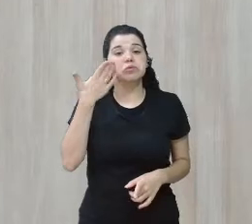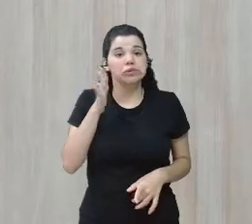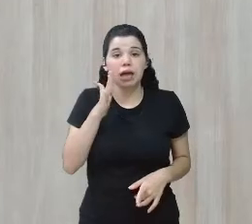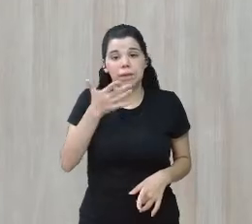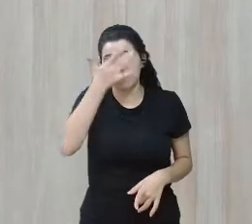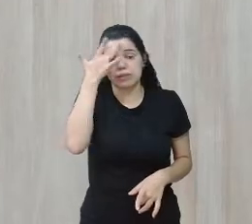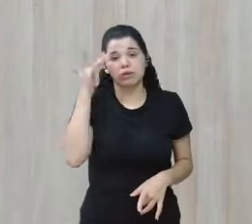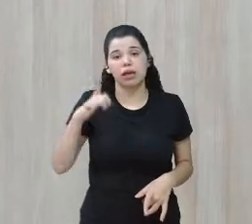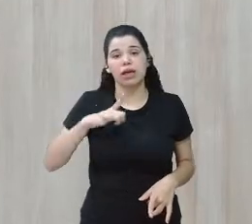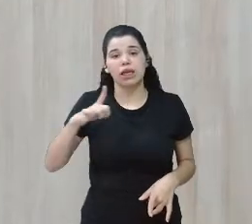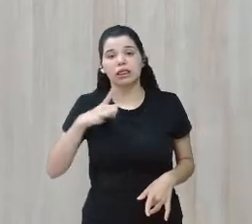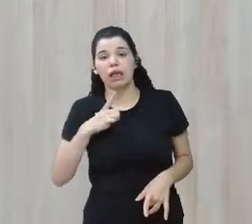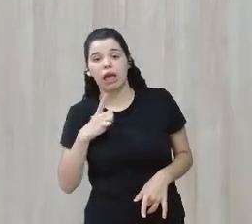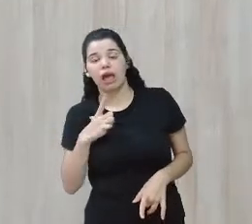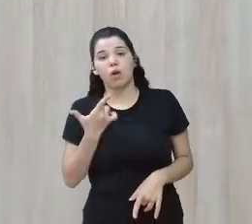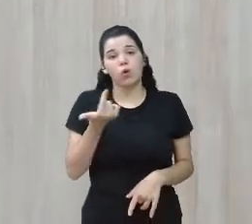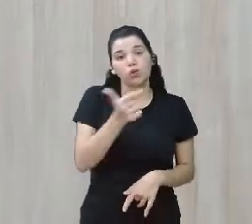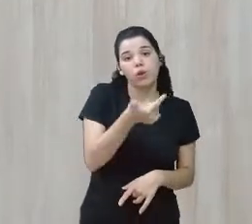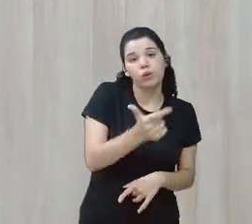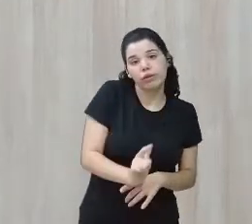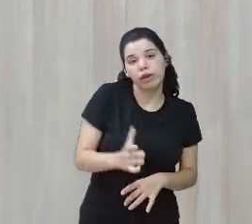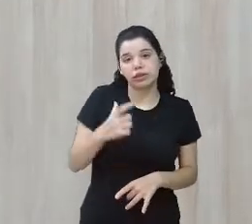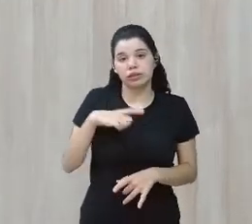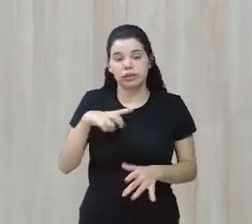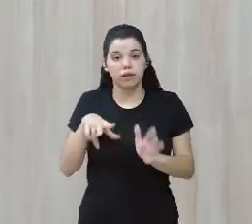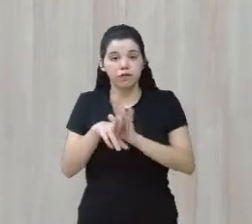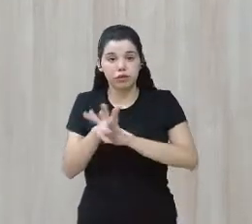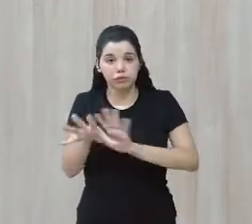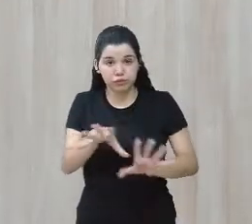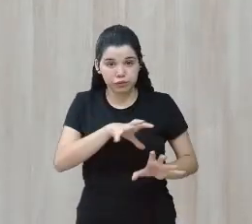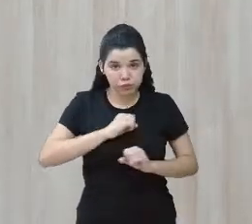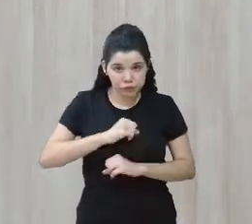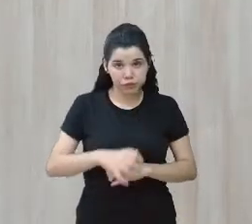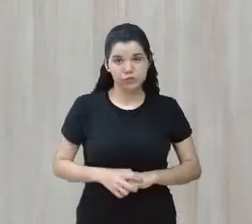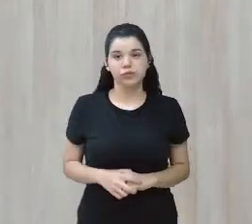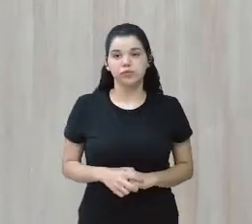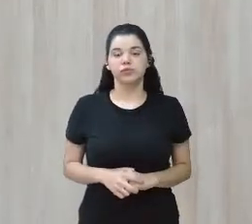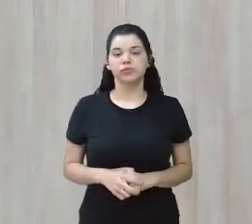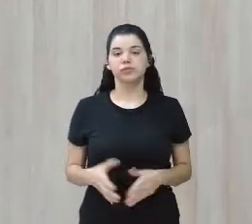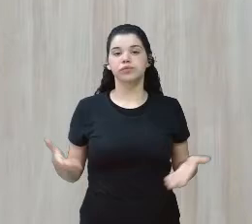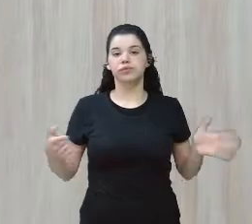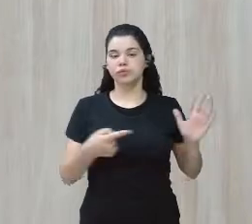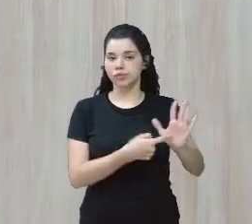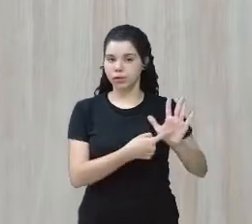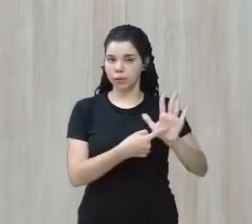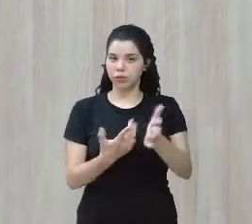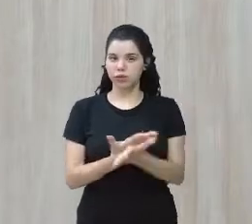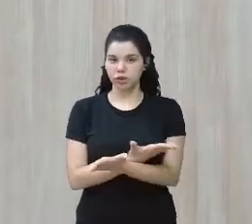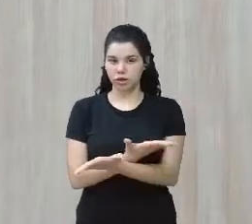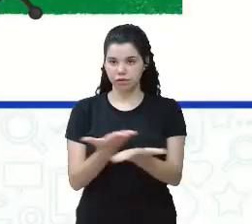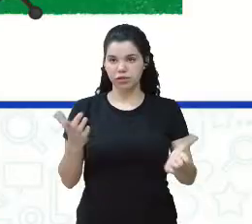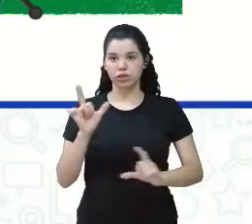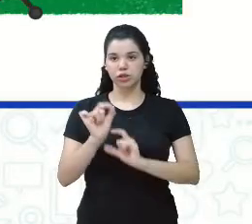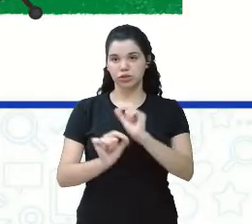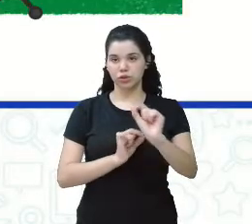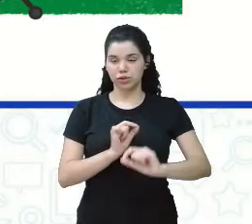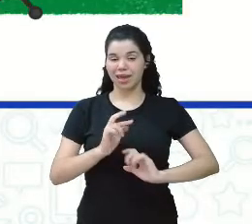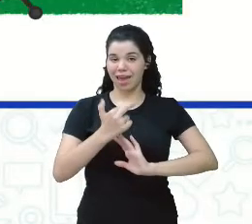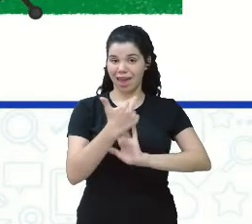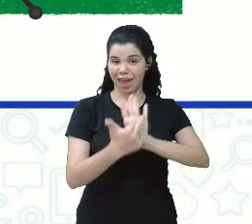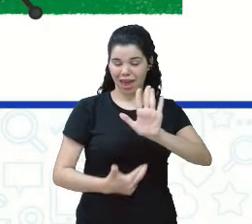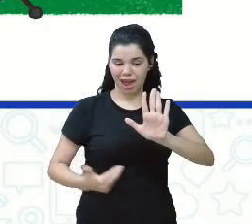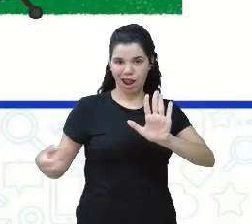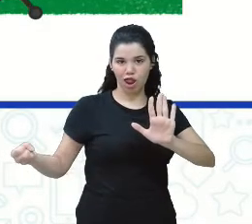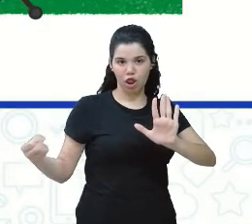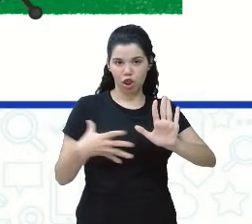quem tem e quem não tem, quem é portador do vírus ou não. E aqui trazemos para vocês que com as novas regras